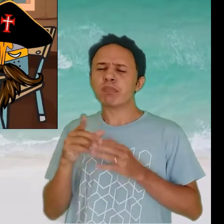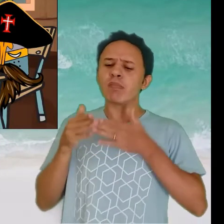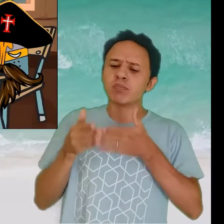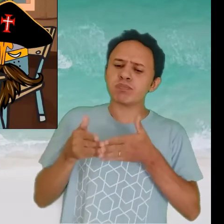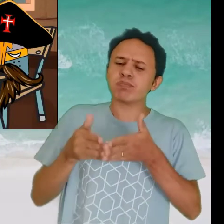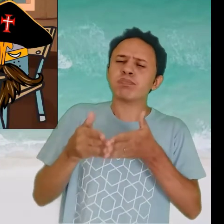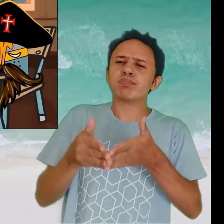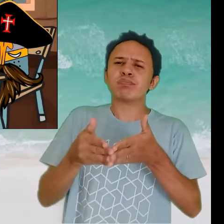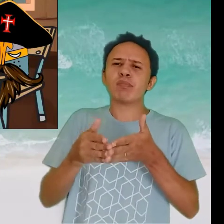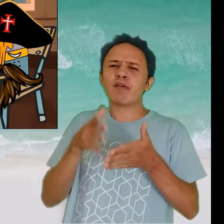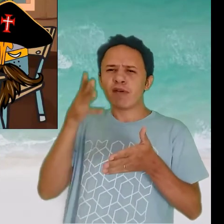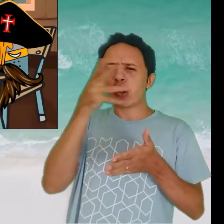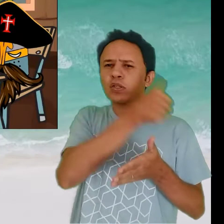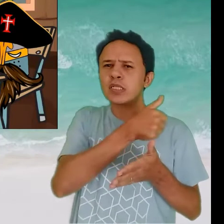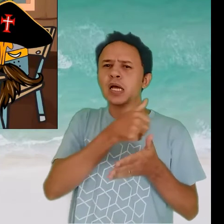a nau deverá navegar?